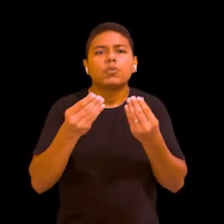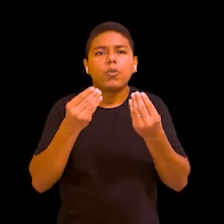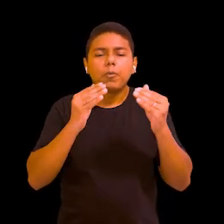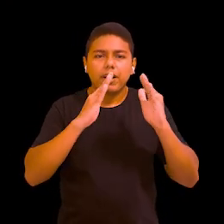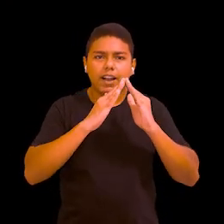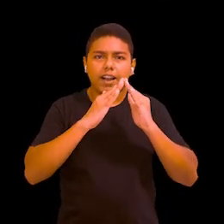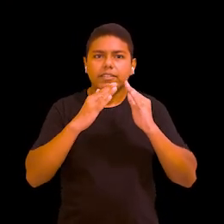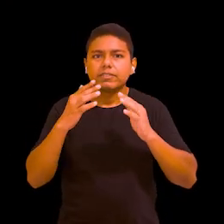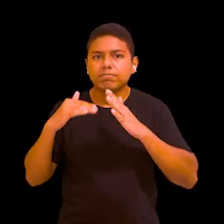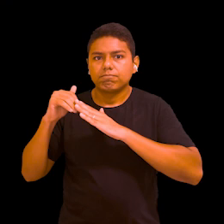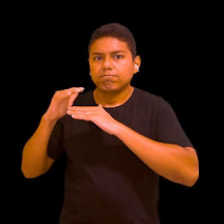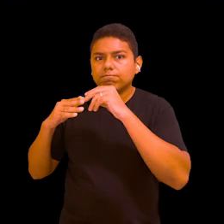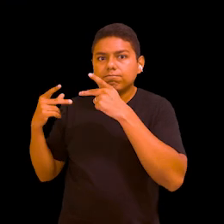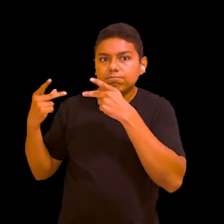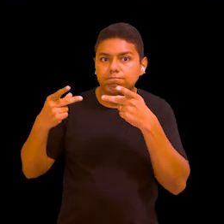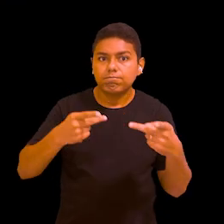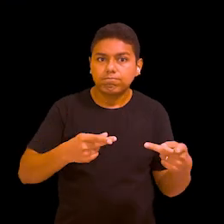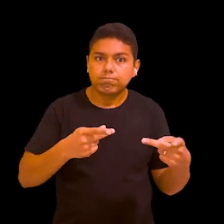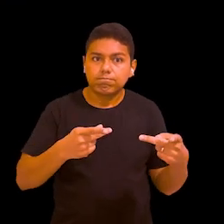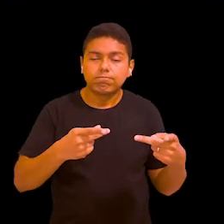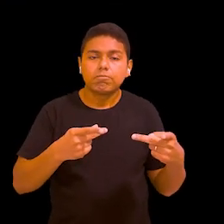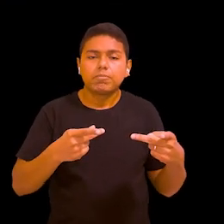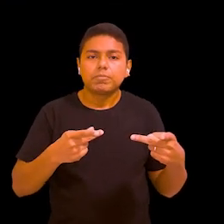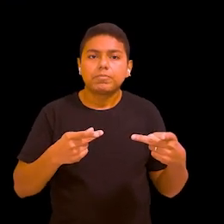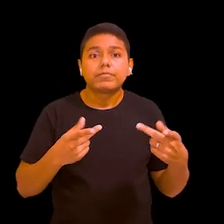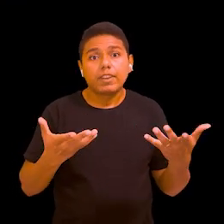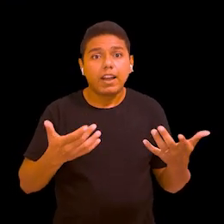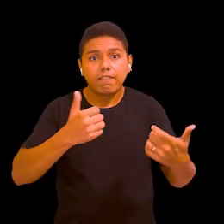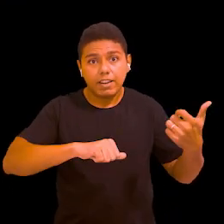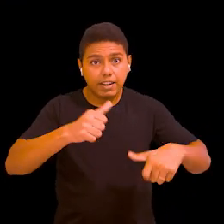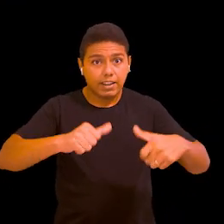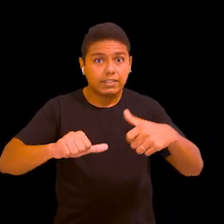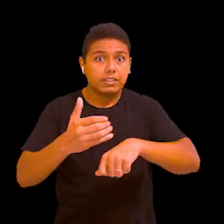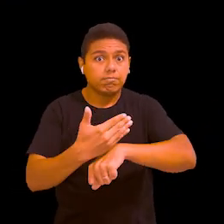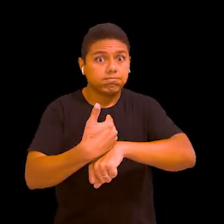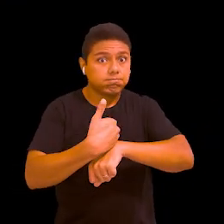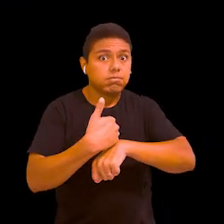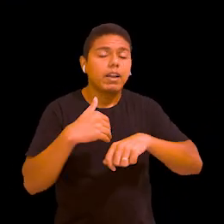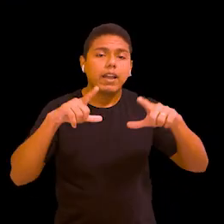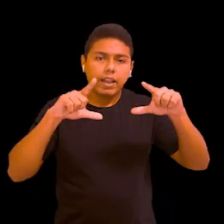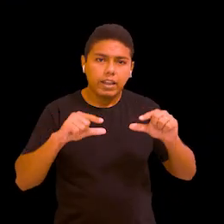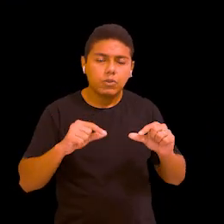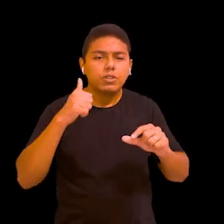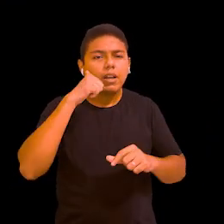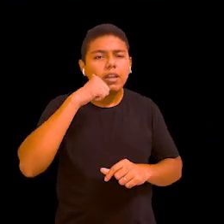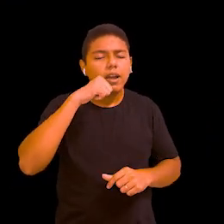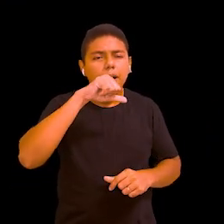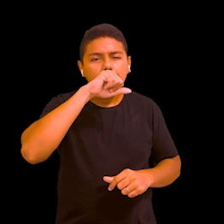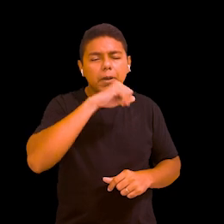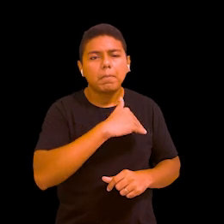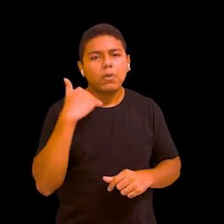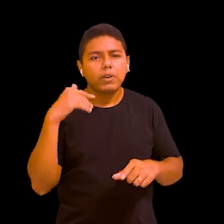visita domiciliar. A avaliação precoce das puérperas, ela reduz a mortalidade materna